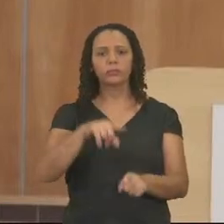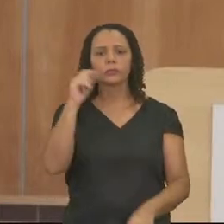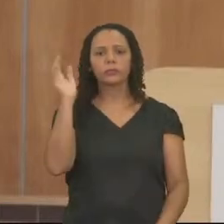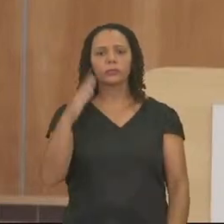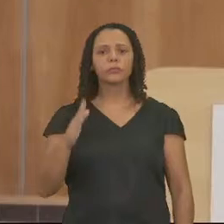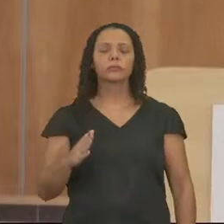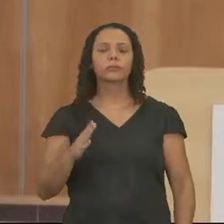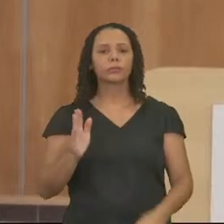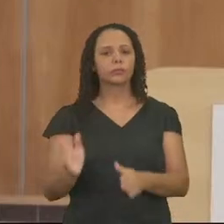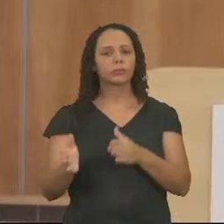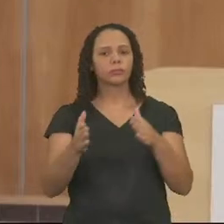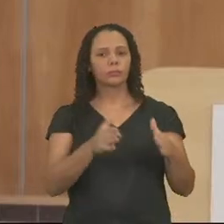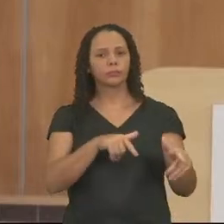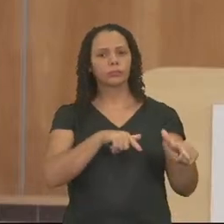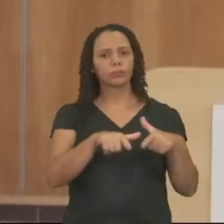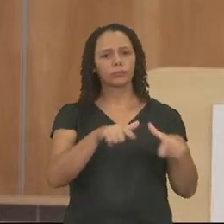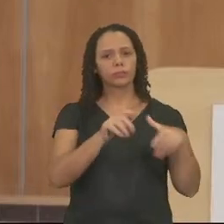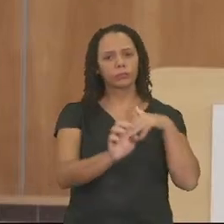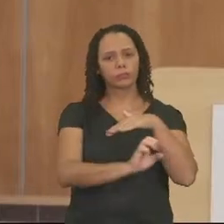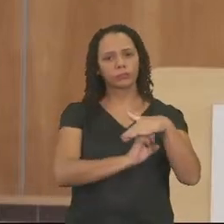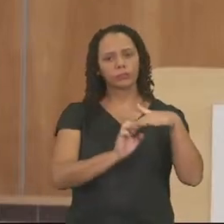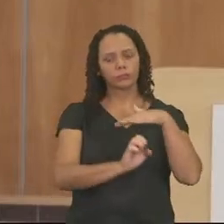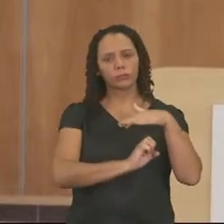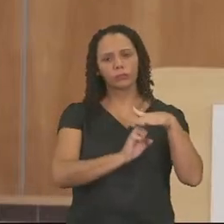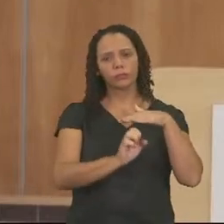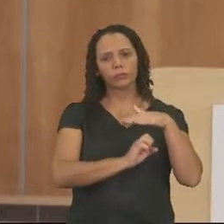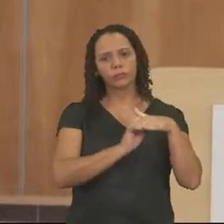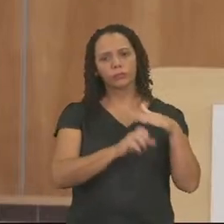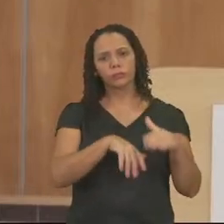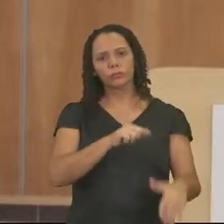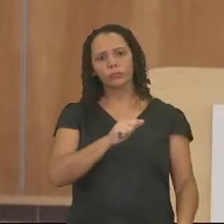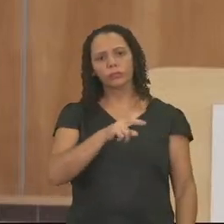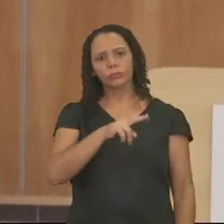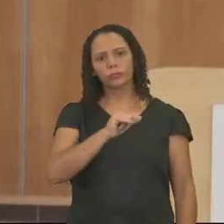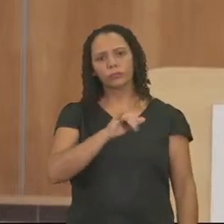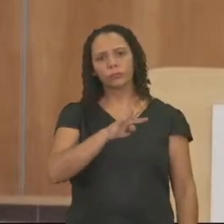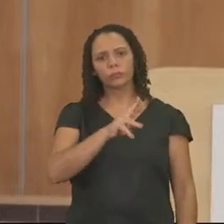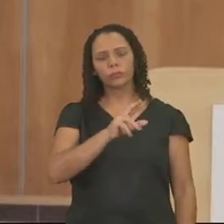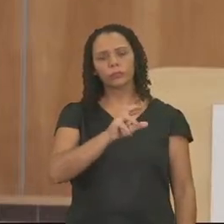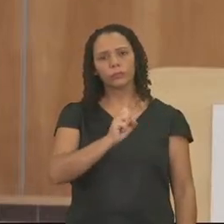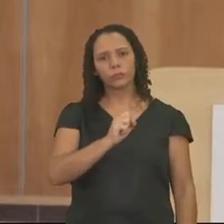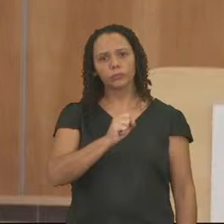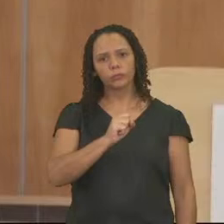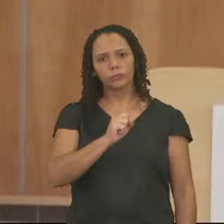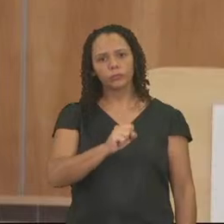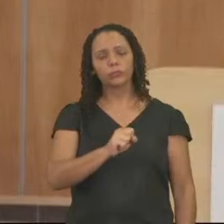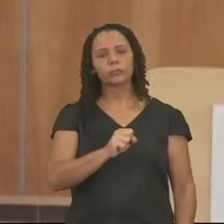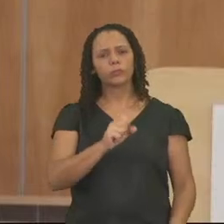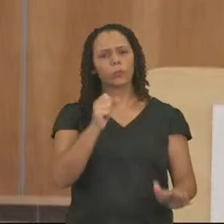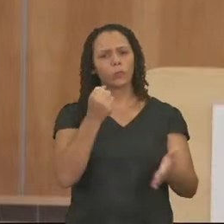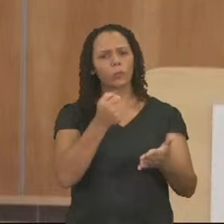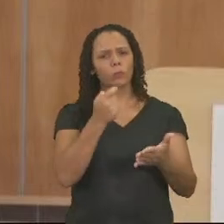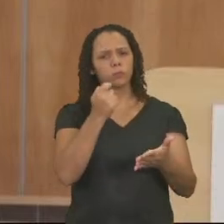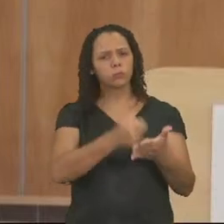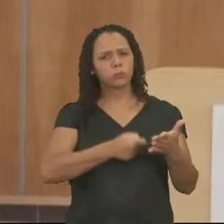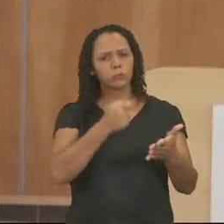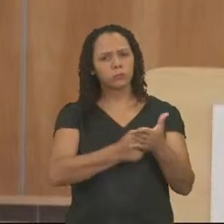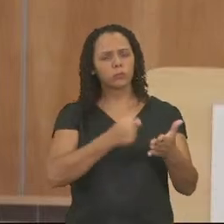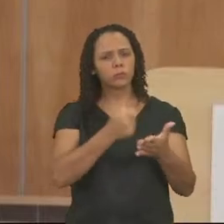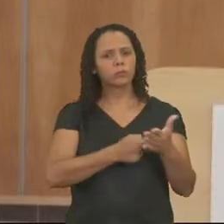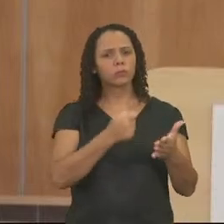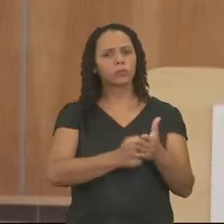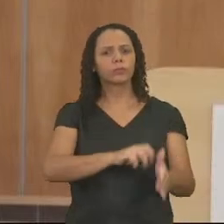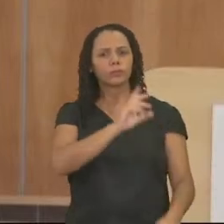tem, de um lado, os trabalhadores da indústria, da Avibras, que lutam para ter o mínimo de direitos e o mínimo de